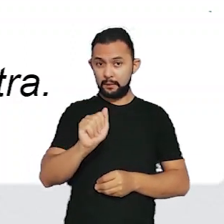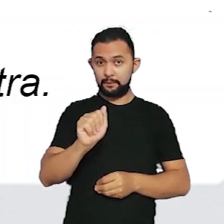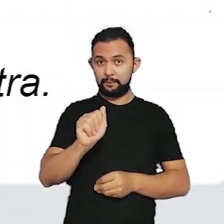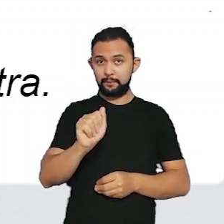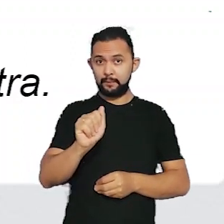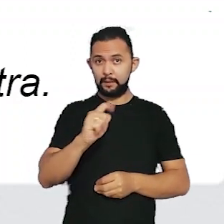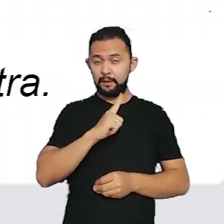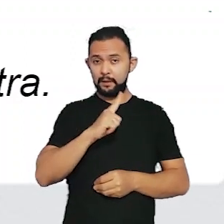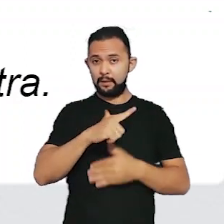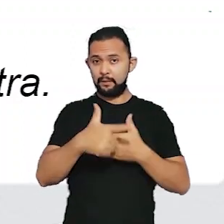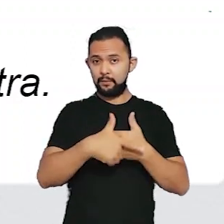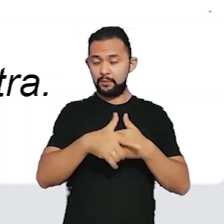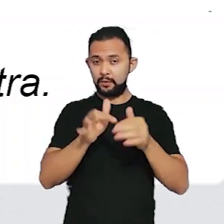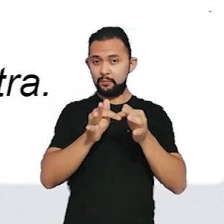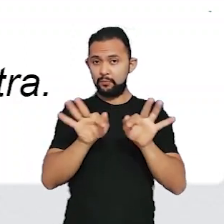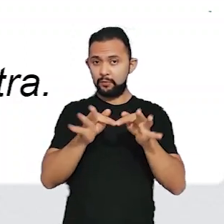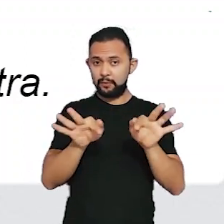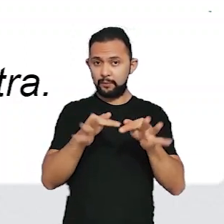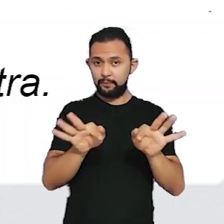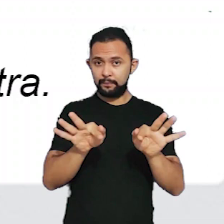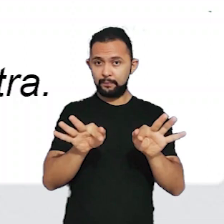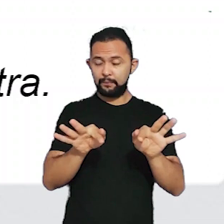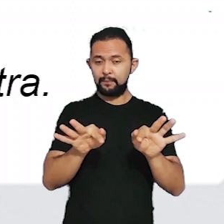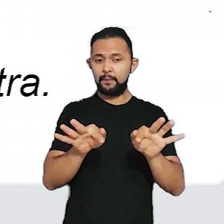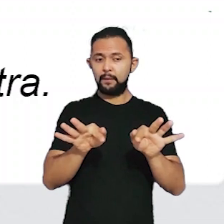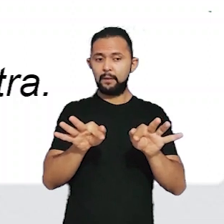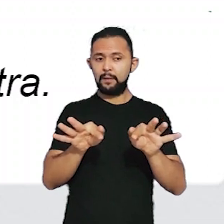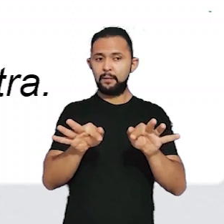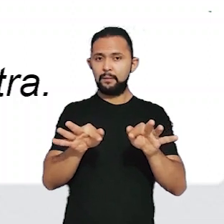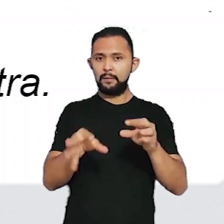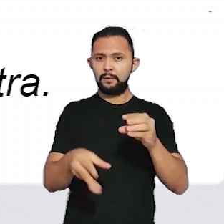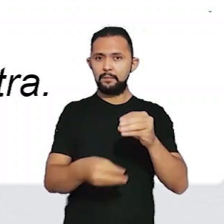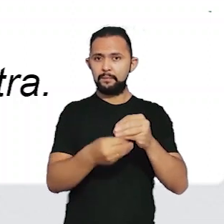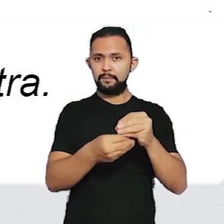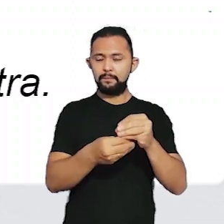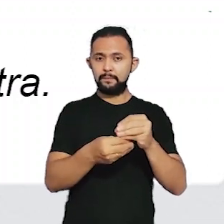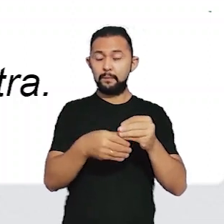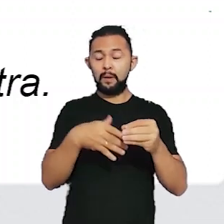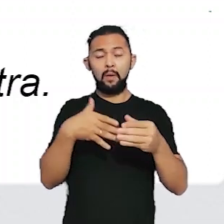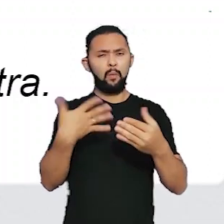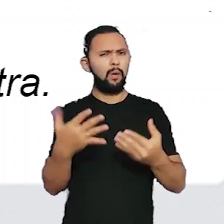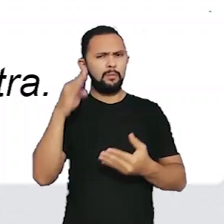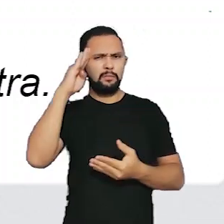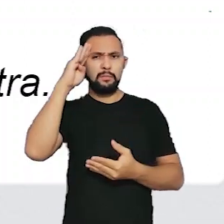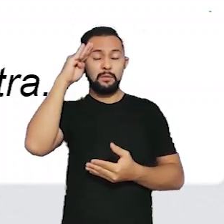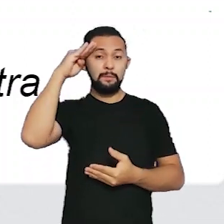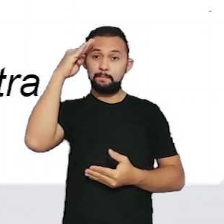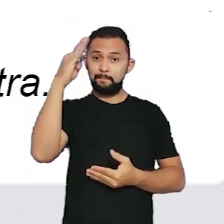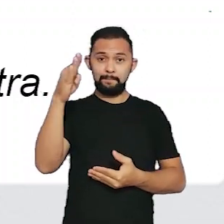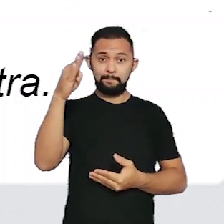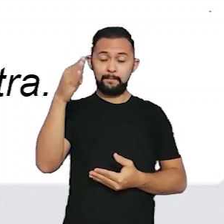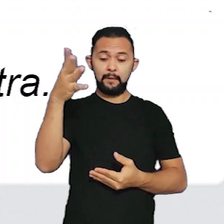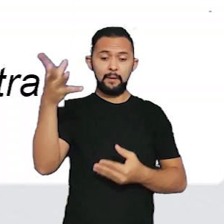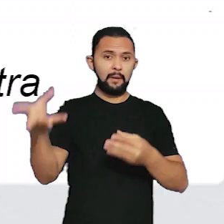vão funcionar sintaticamente como um adjunto adverbial de causa. Quais são as principais conjunções que vão